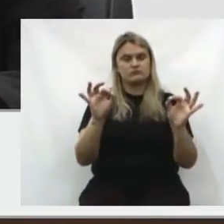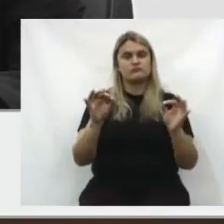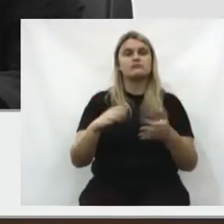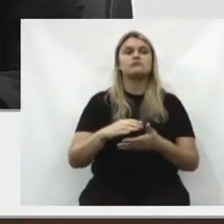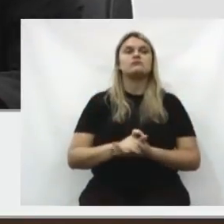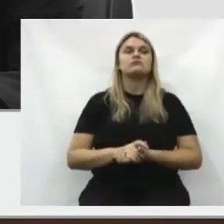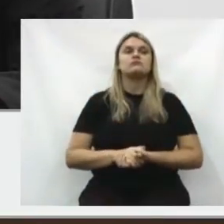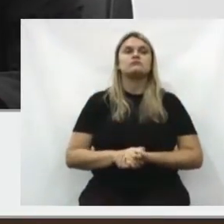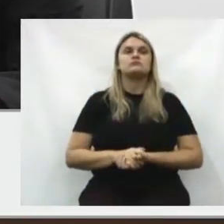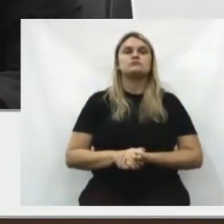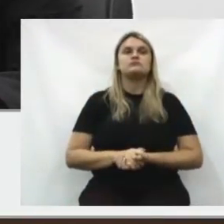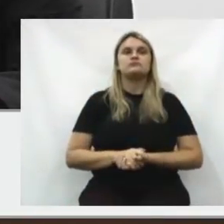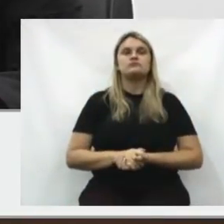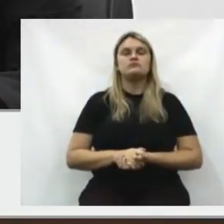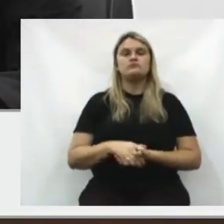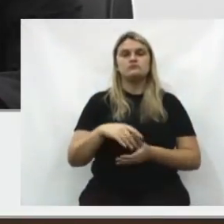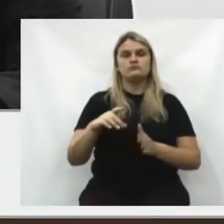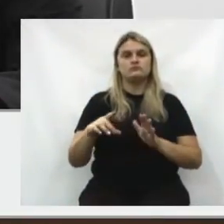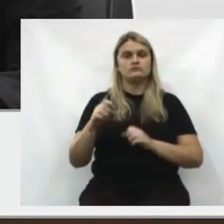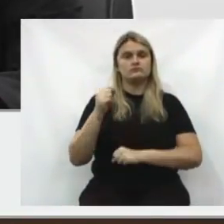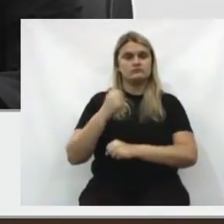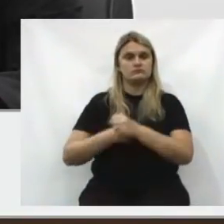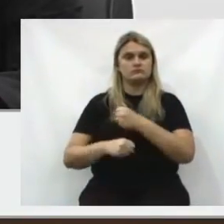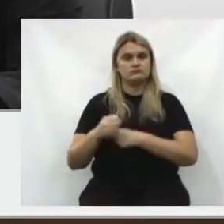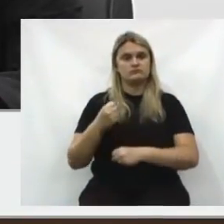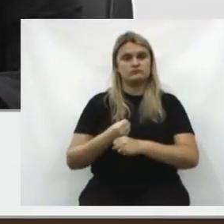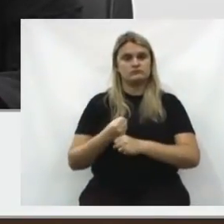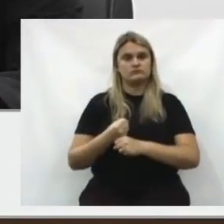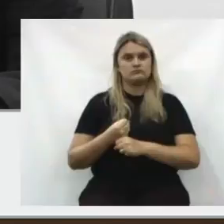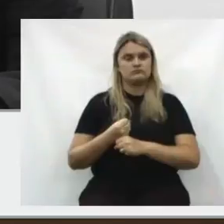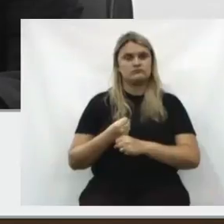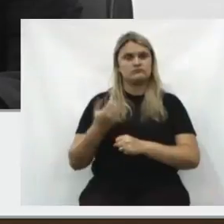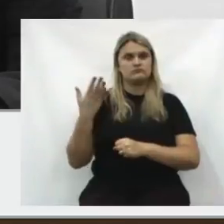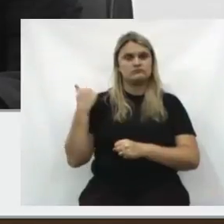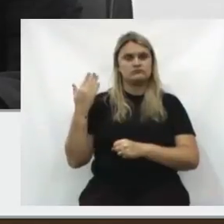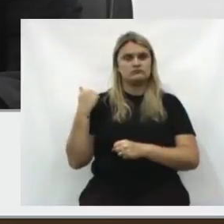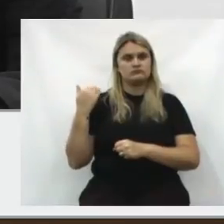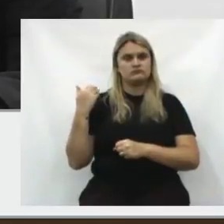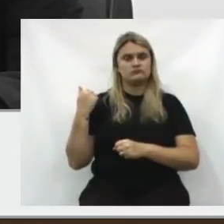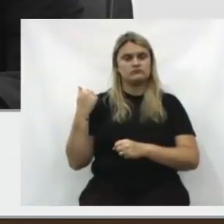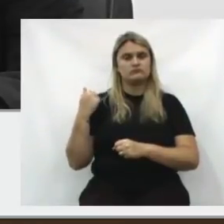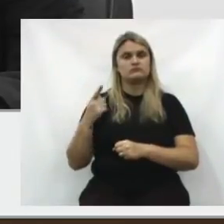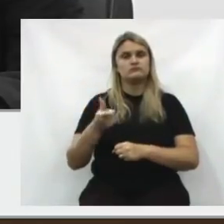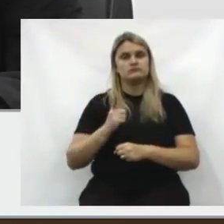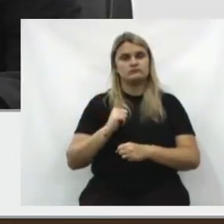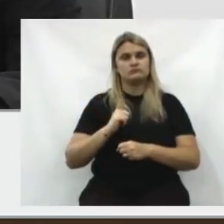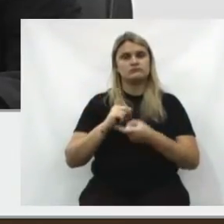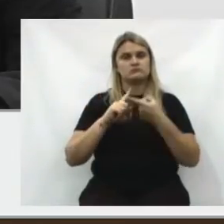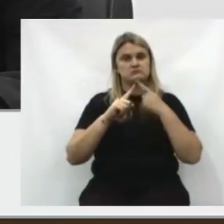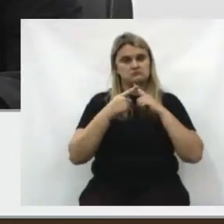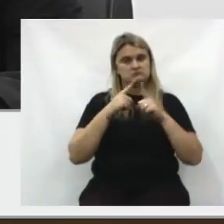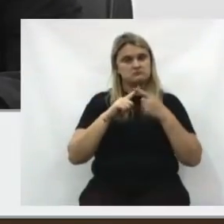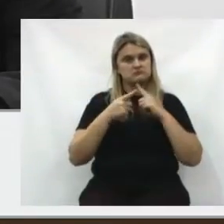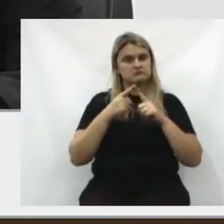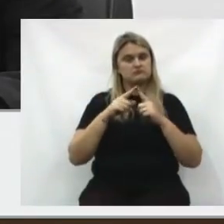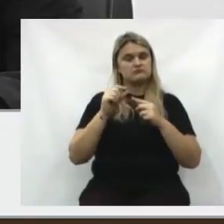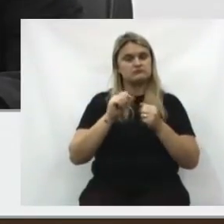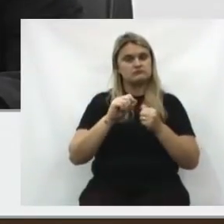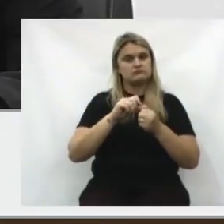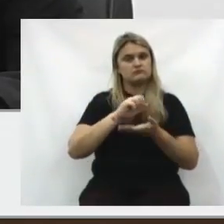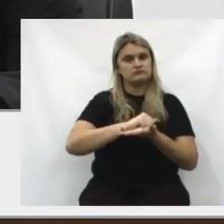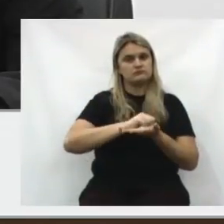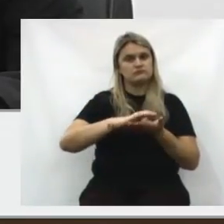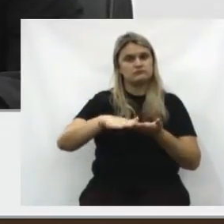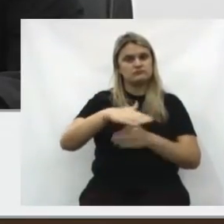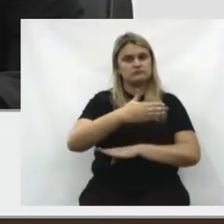medição, e na legislatura, na penúltima legislatura, havia a